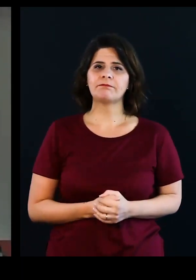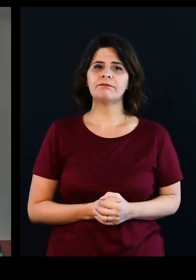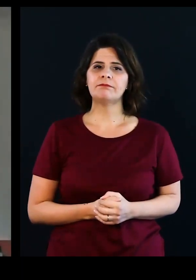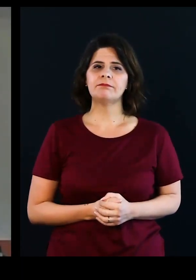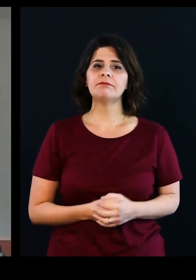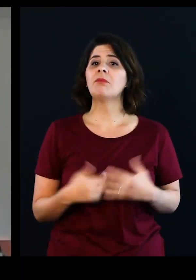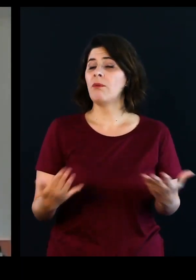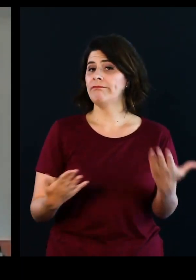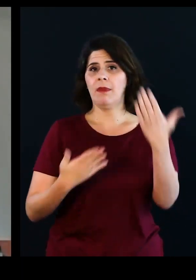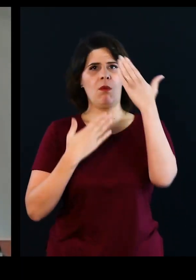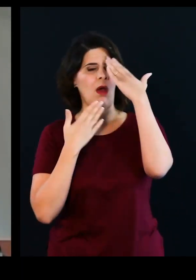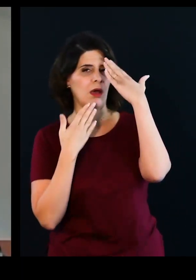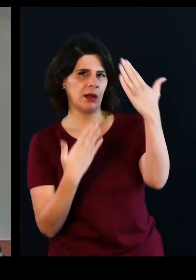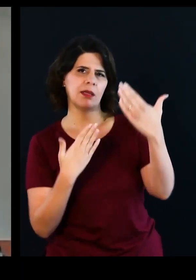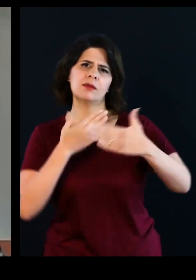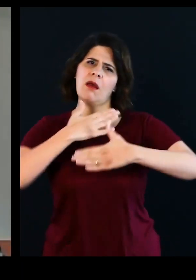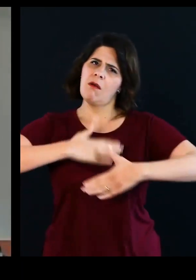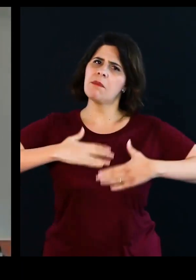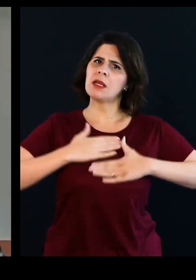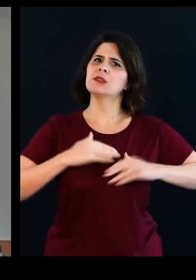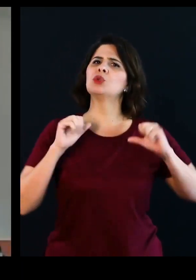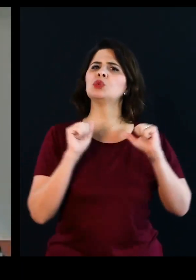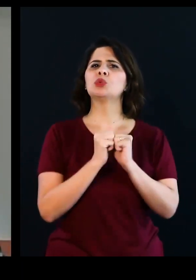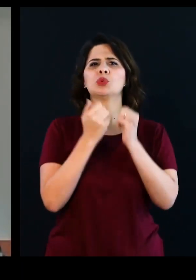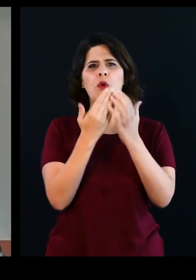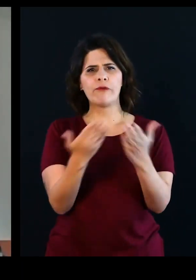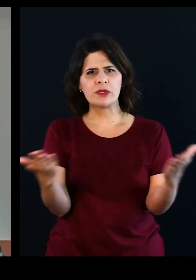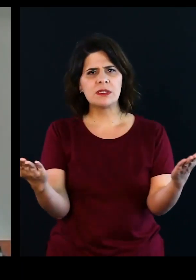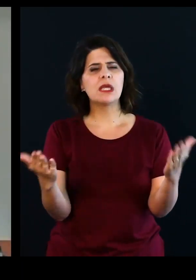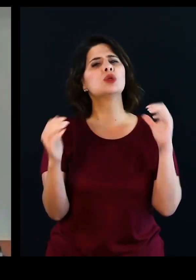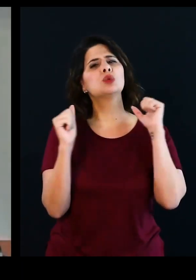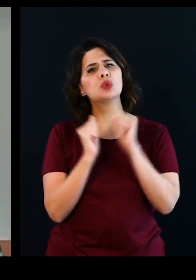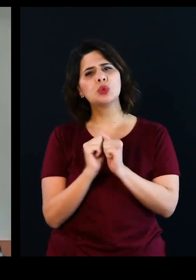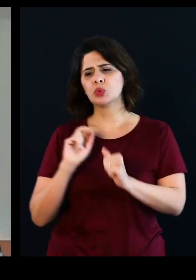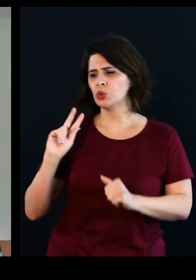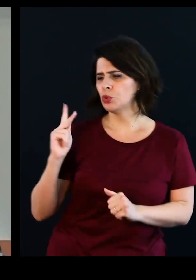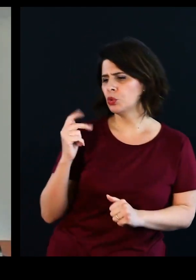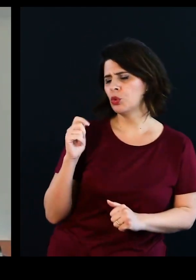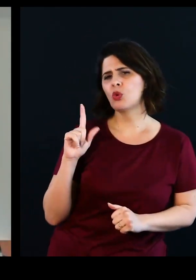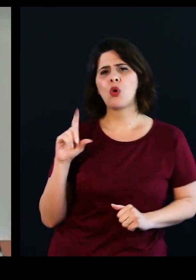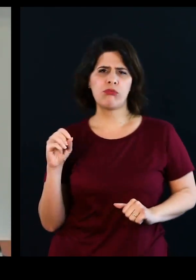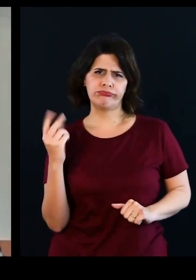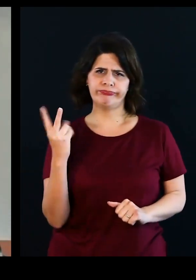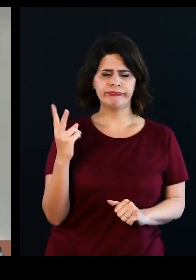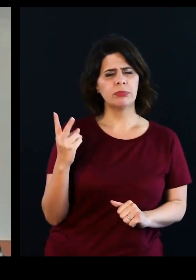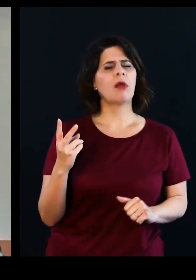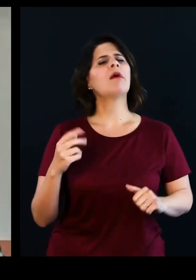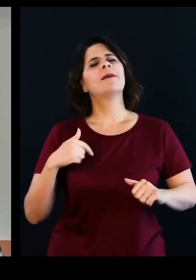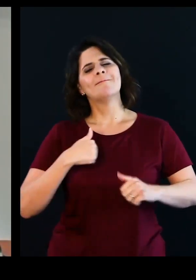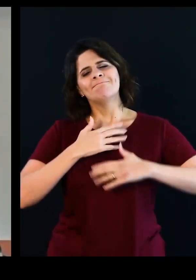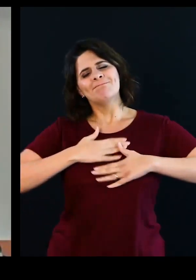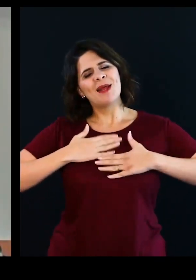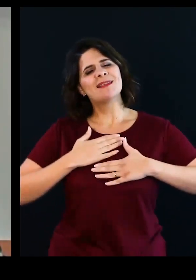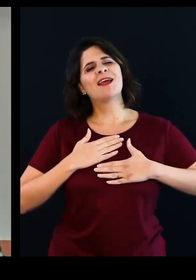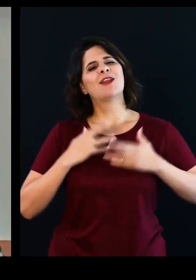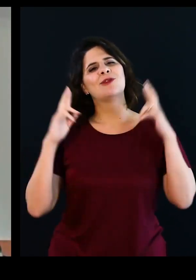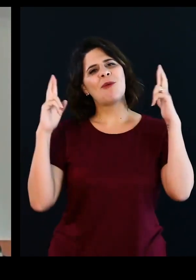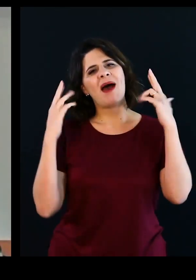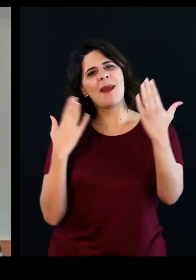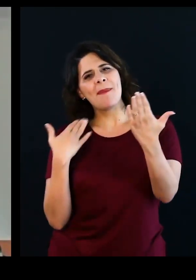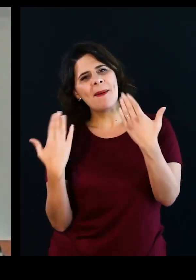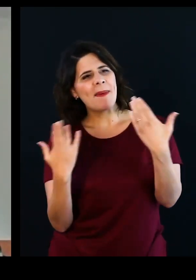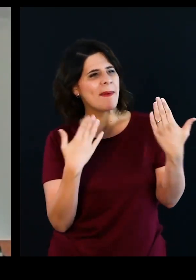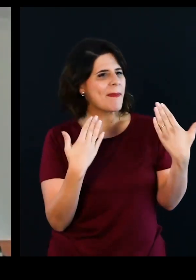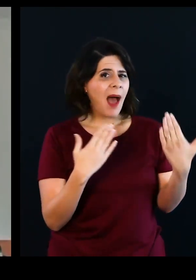você, estar com o Hugo. Vamos torcer para que essa conversa seja muito produtiva e muito interessante e que